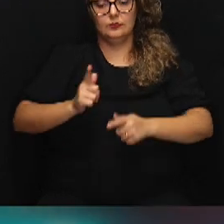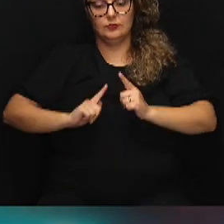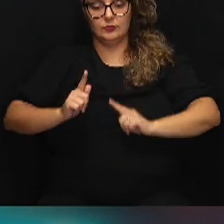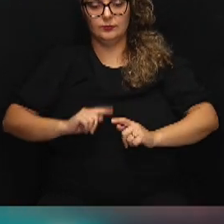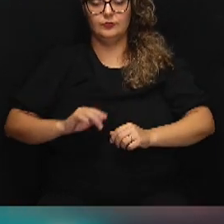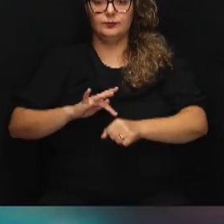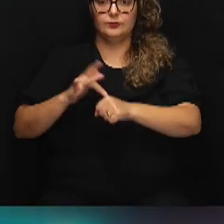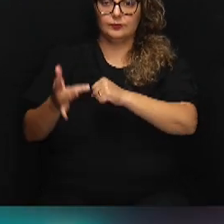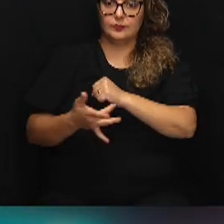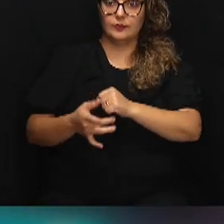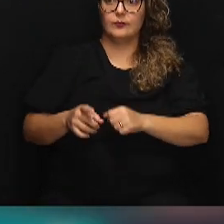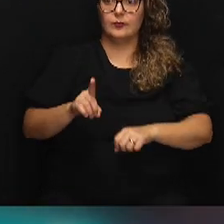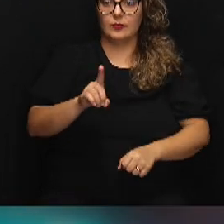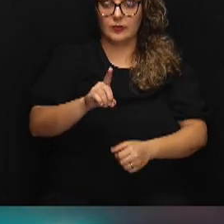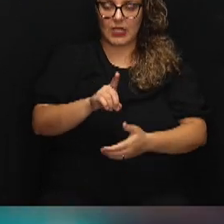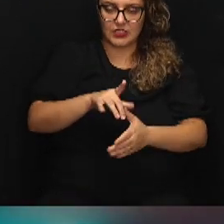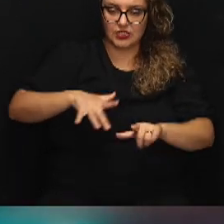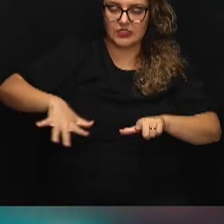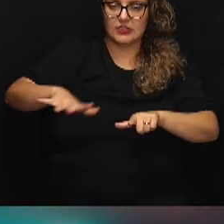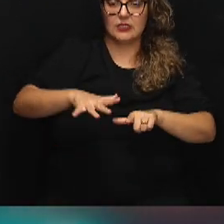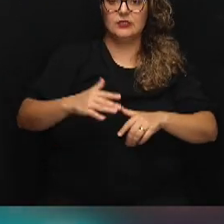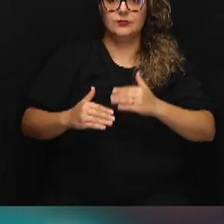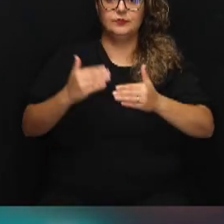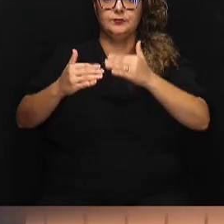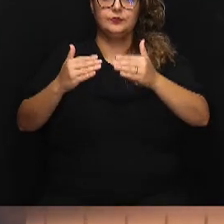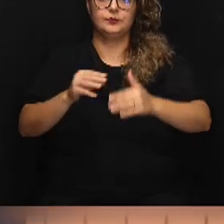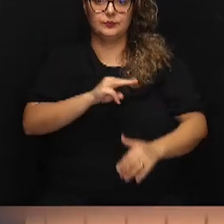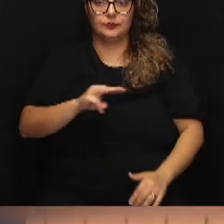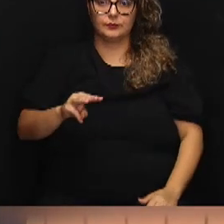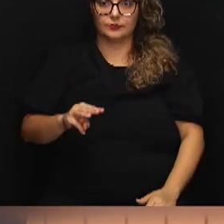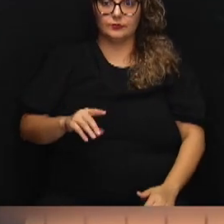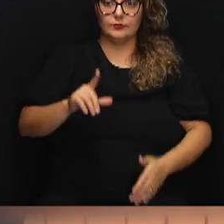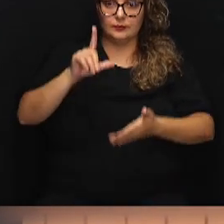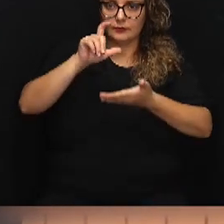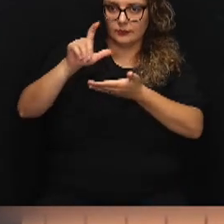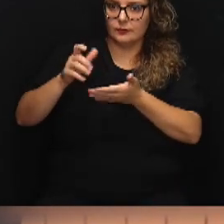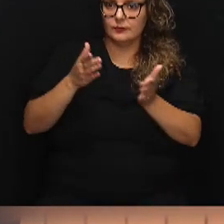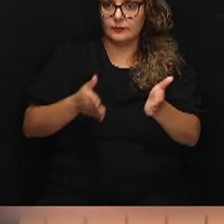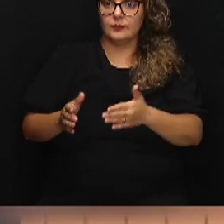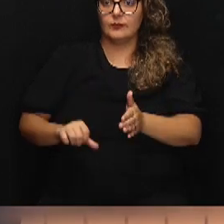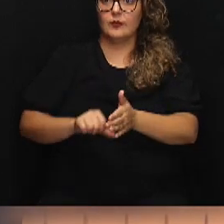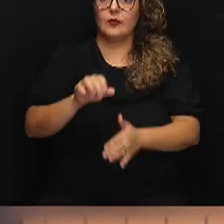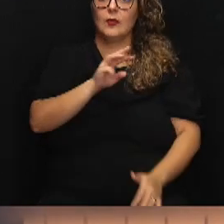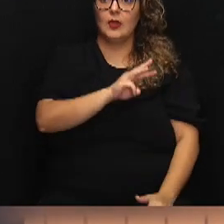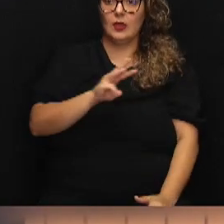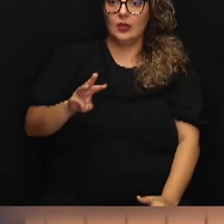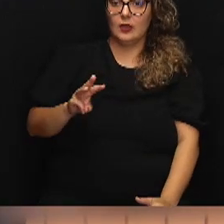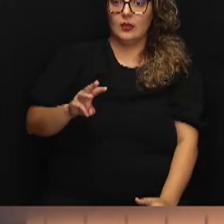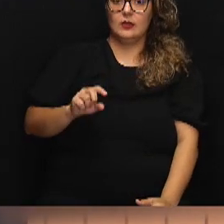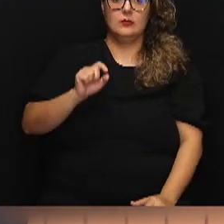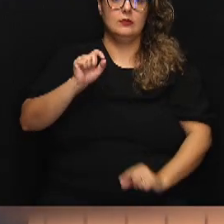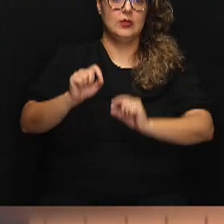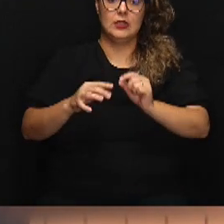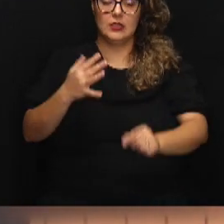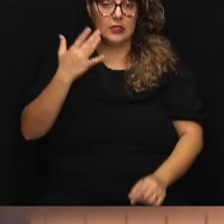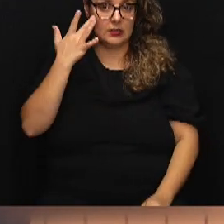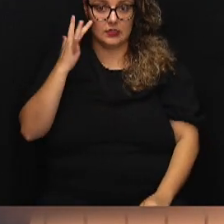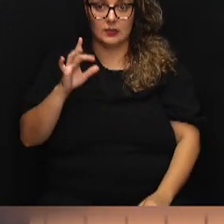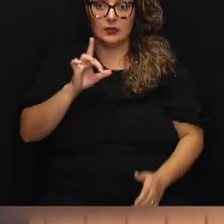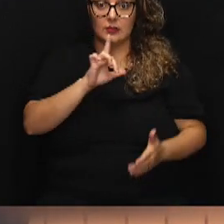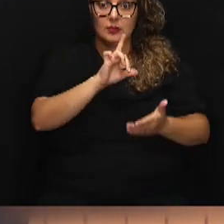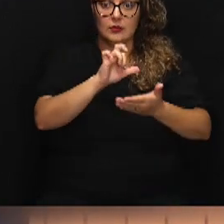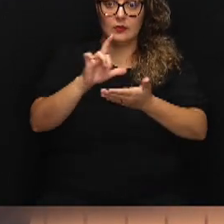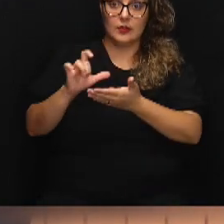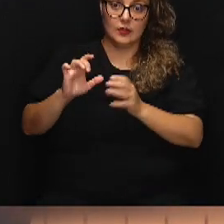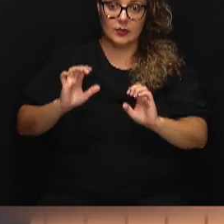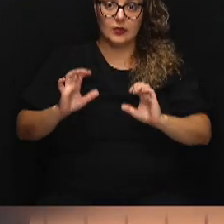design, desenvolvimento de sites e produção fotográfica em Campinas. Meu primeiro site, para quem não sabe, eu fazia fotos nos